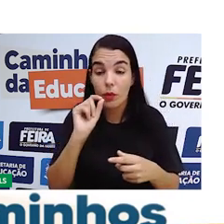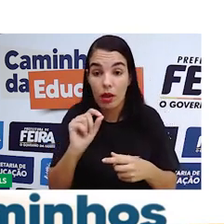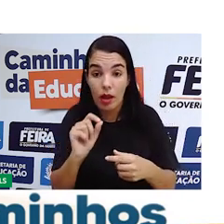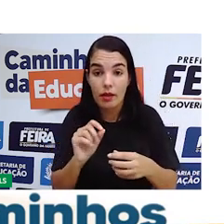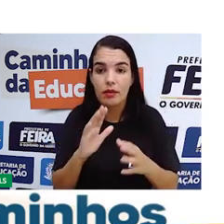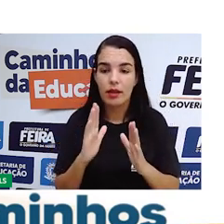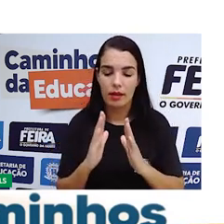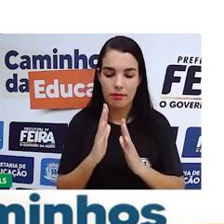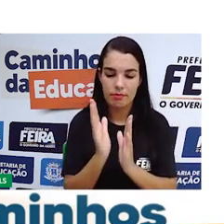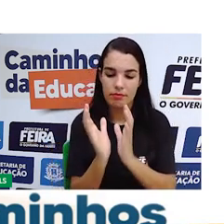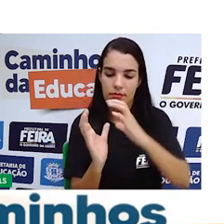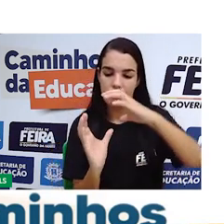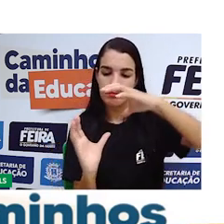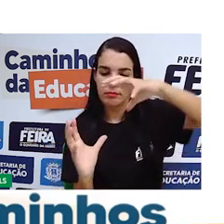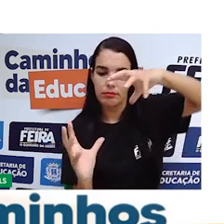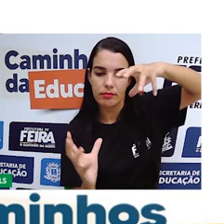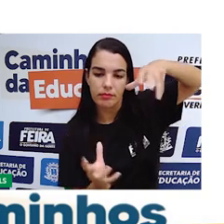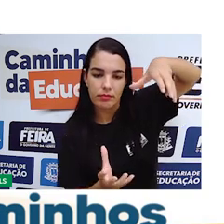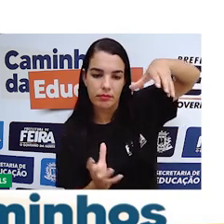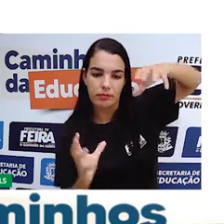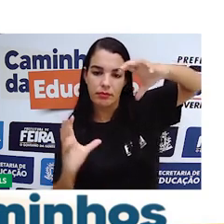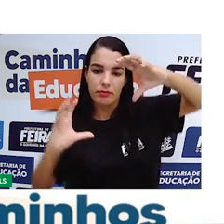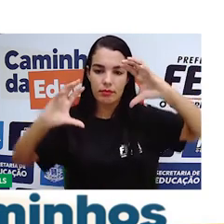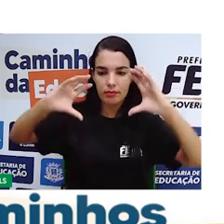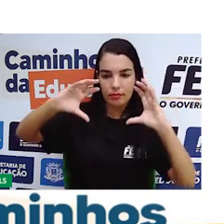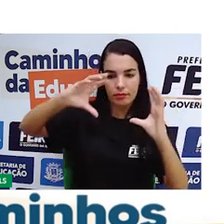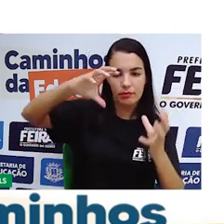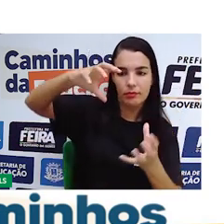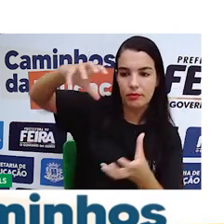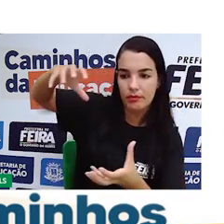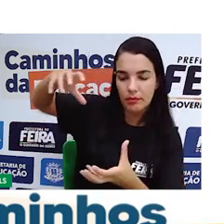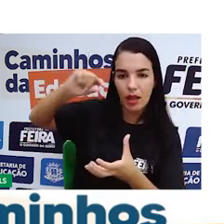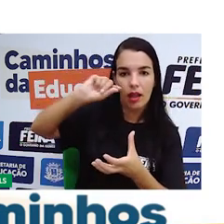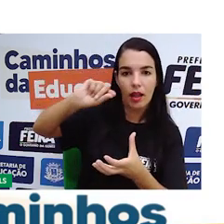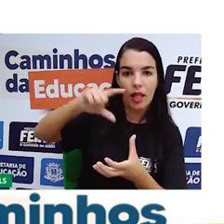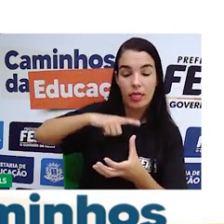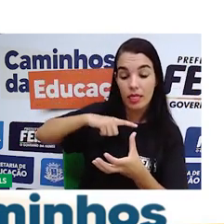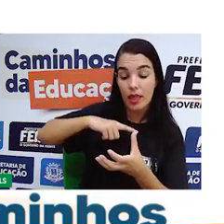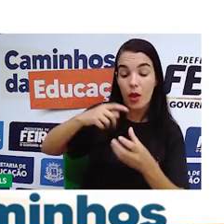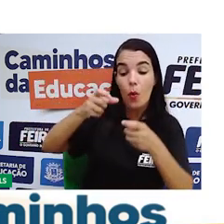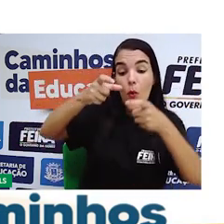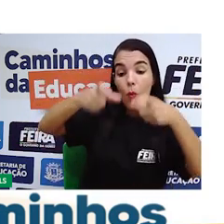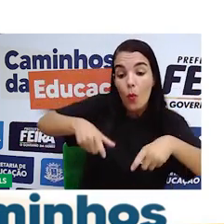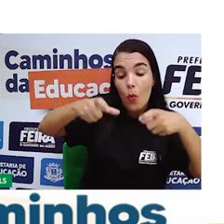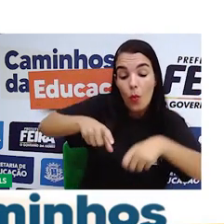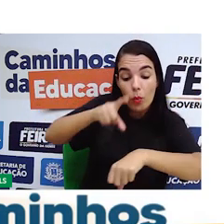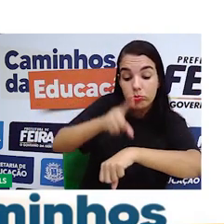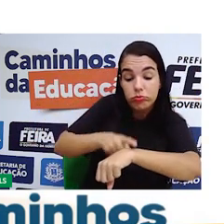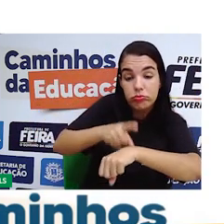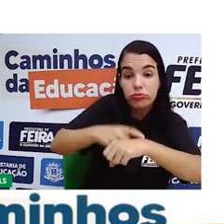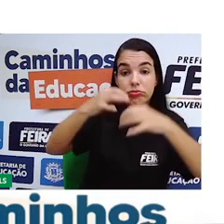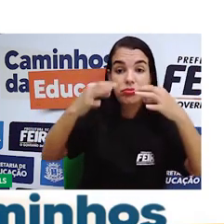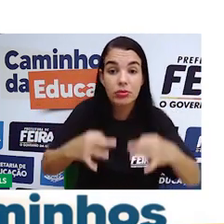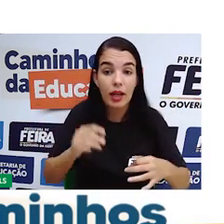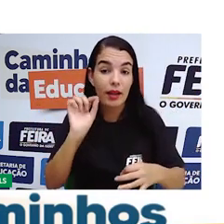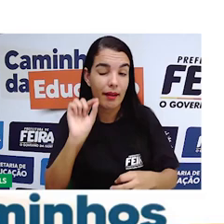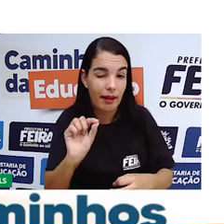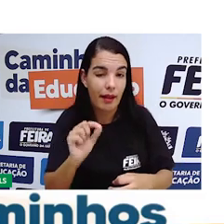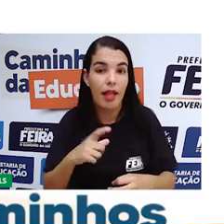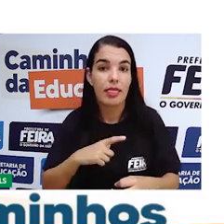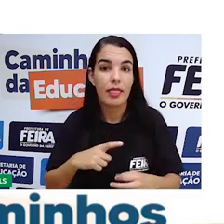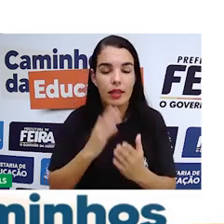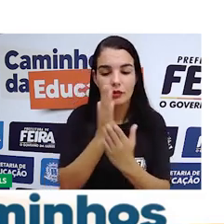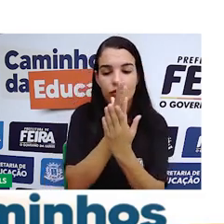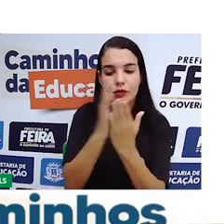Essa diferença se dá pela posição que a Terra se localiza em função do Sol. A Terra é dividida por